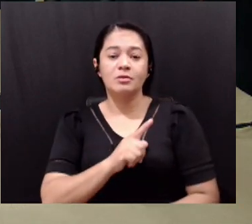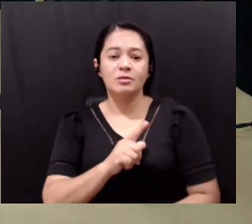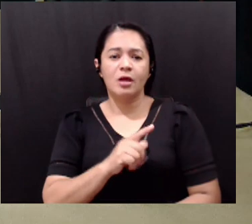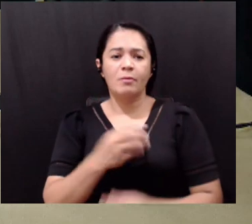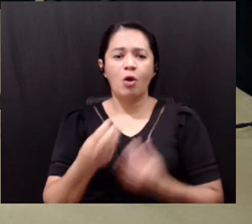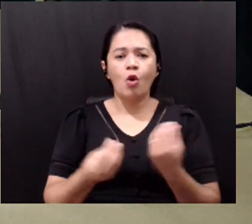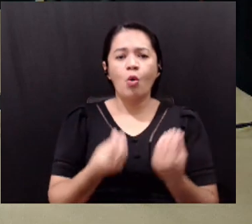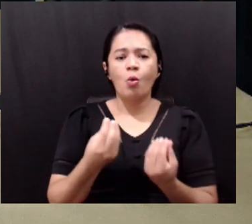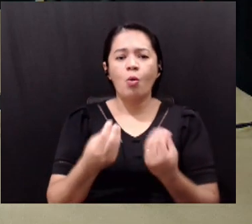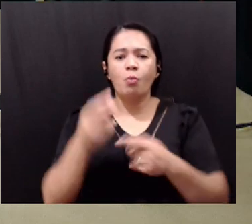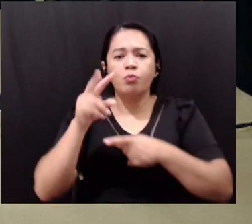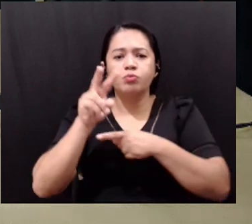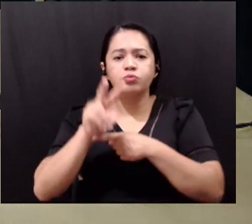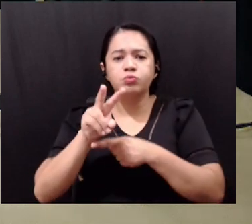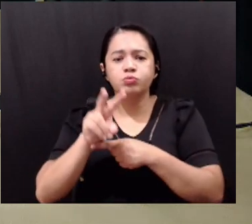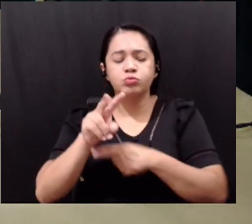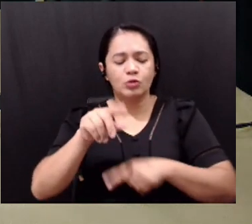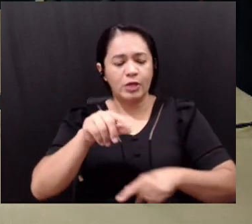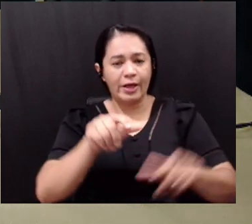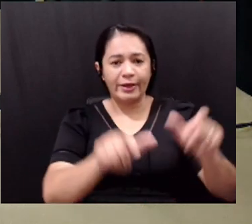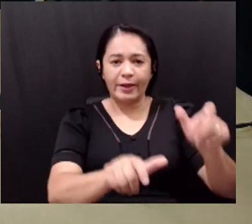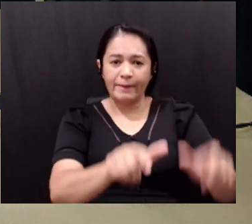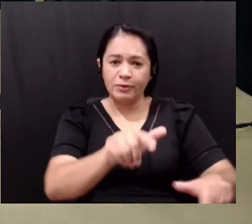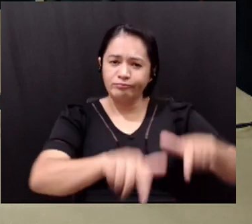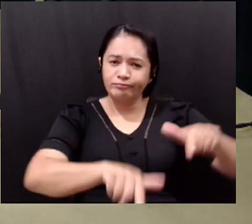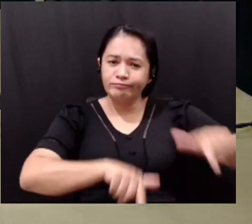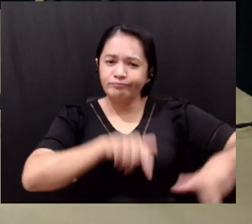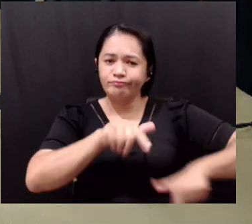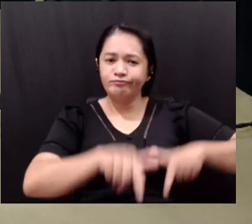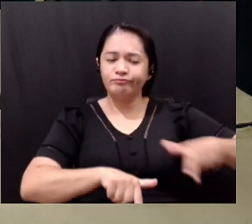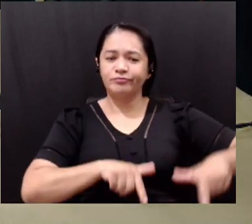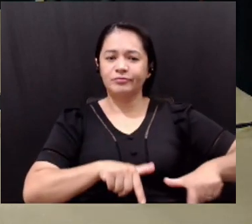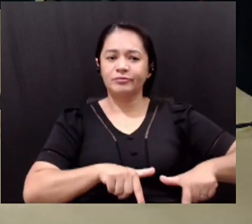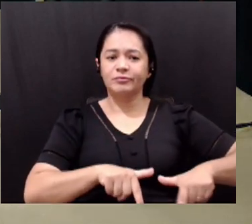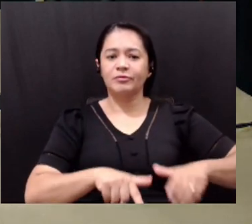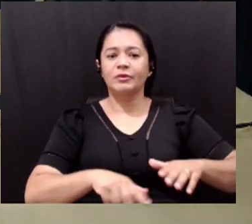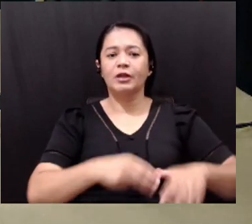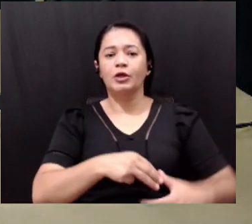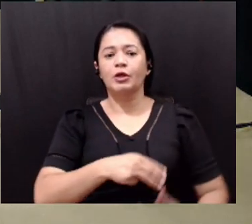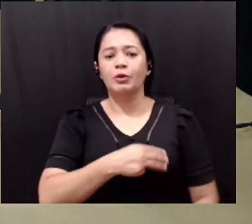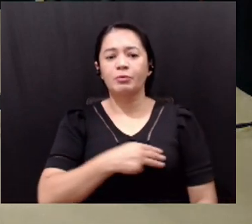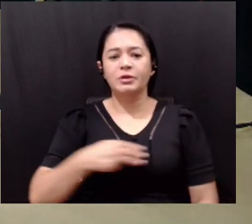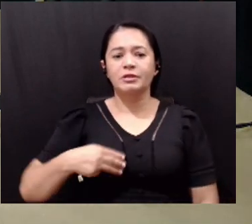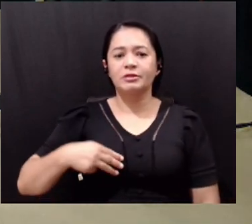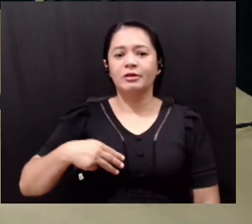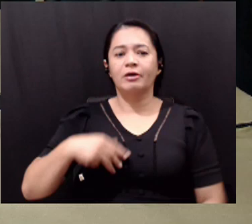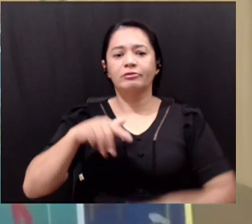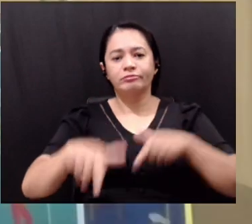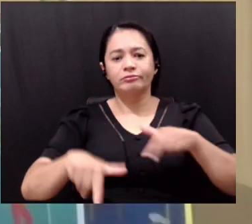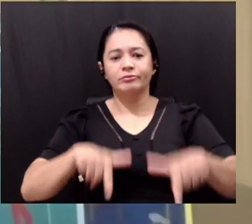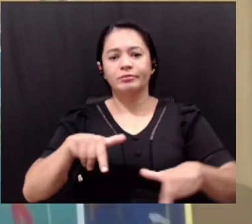com o trabalhador que é preconizado aí pelo Ministério do Trabalho, Damares.